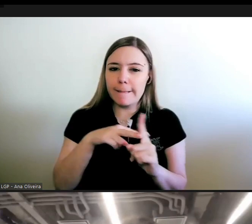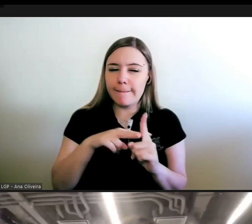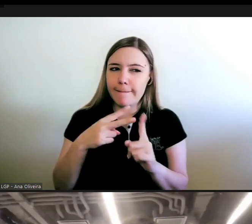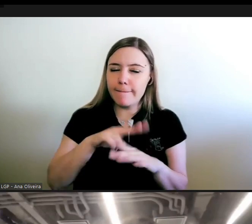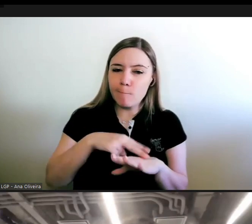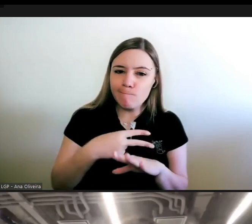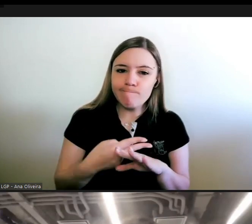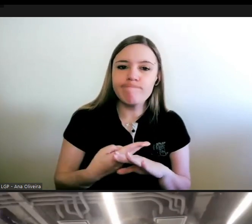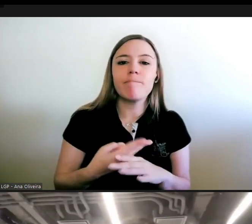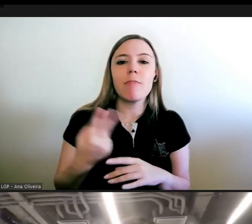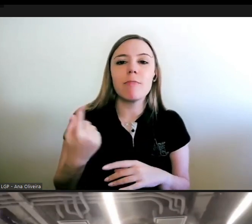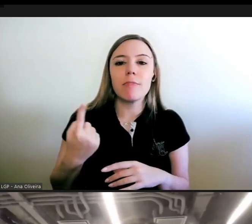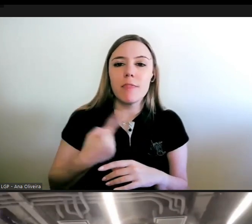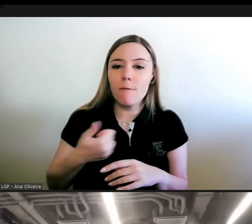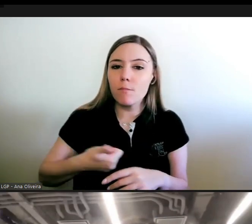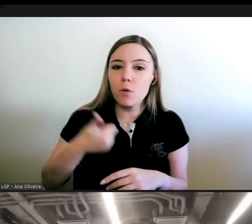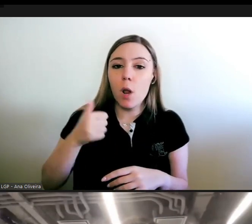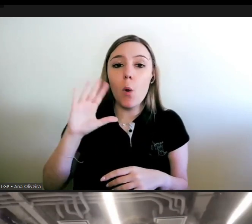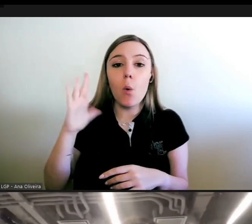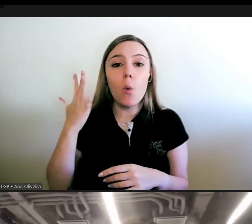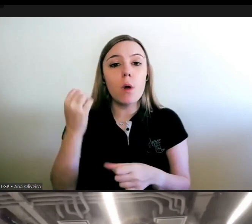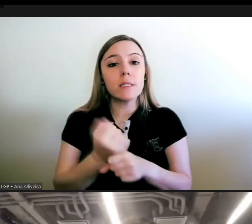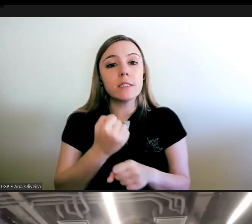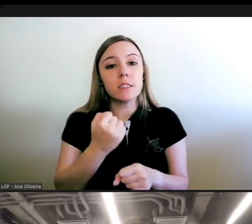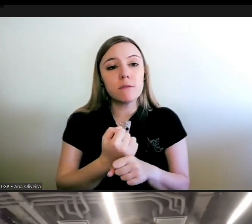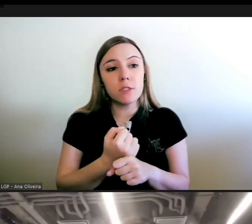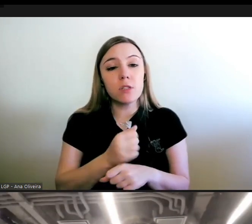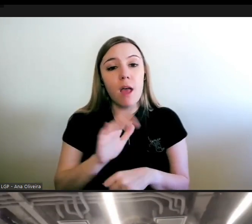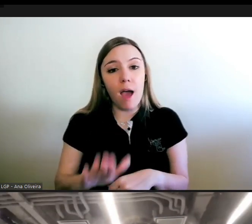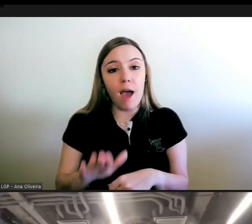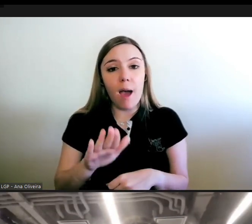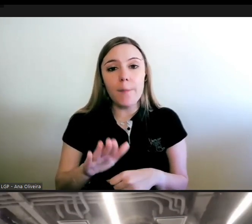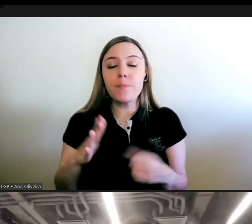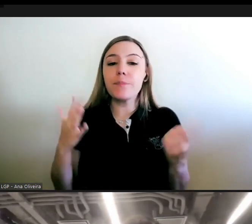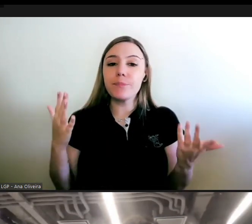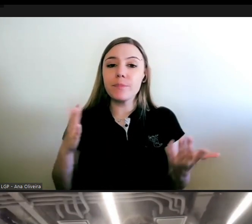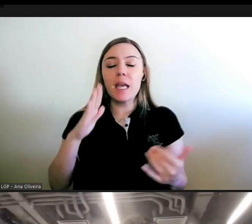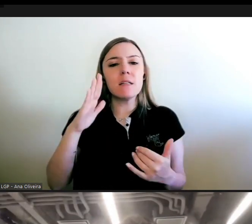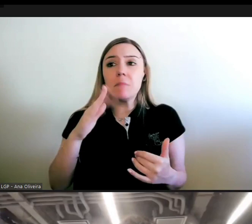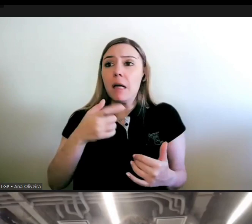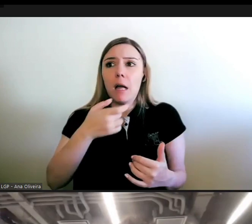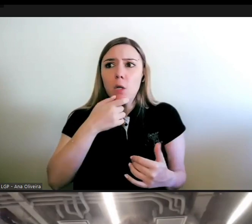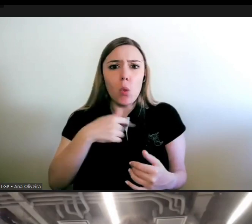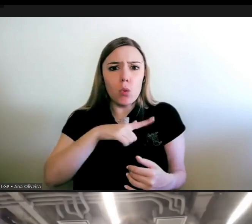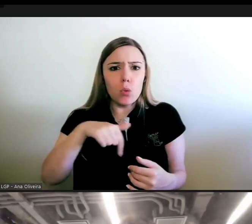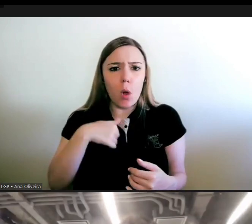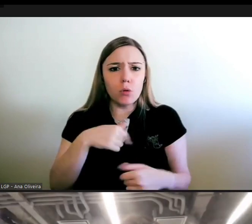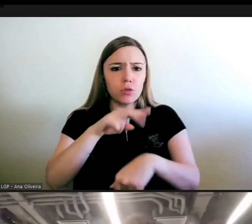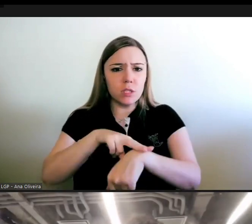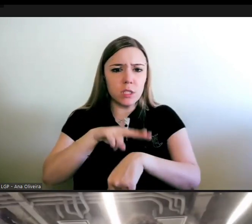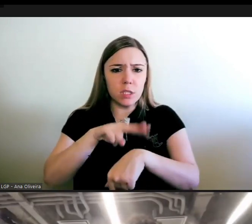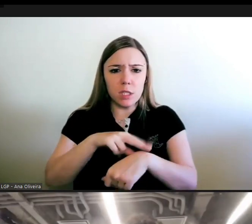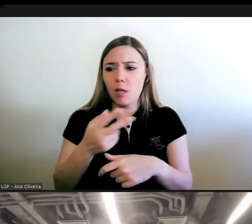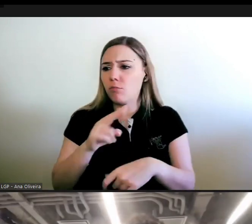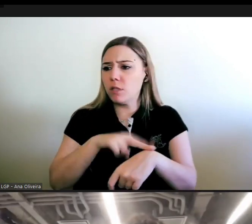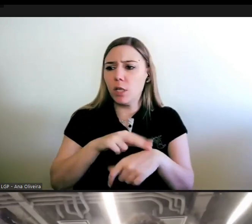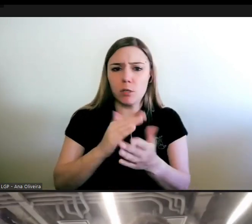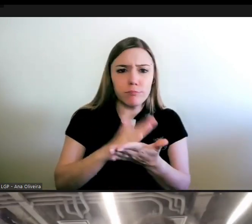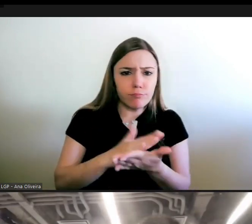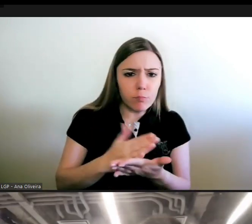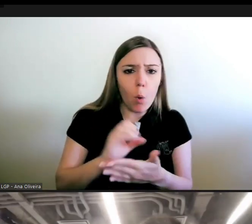quando estamos nos serviços. Sejamos nós dirigentes intermédios